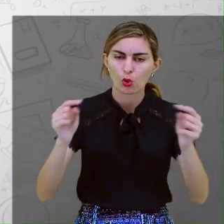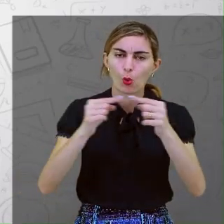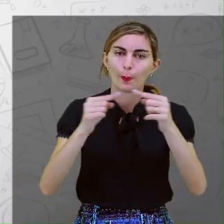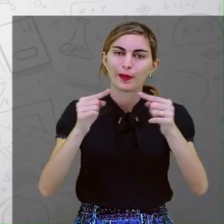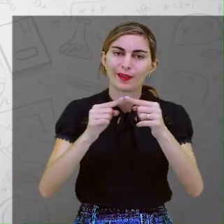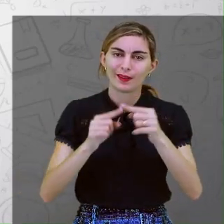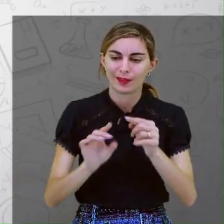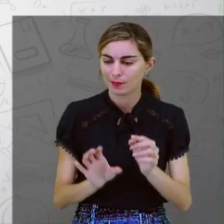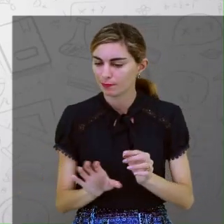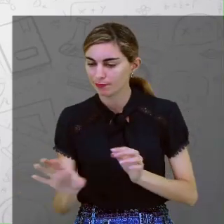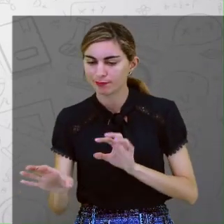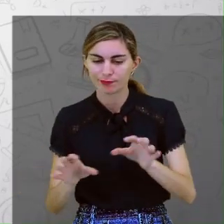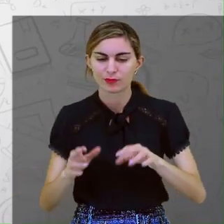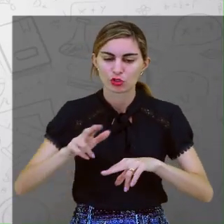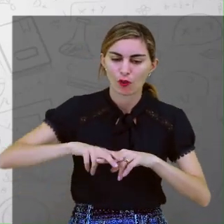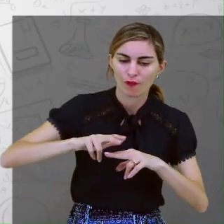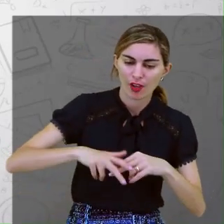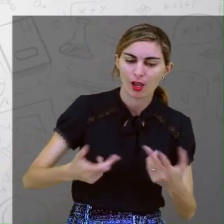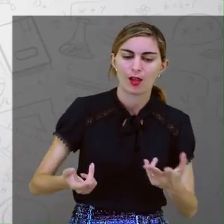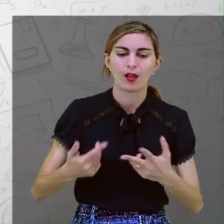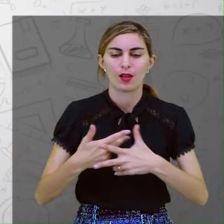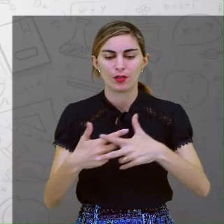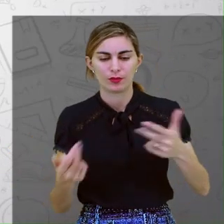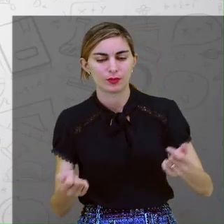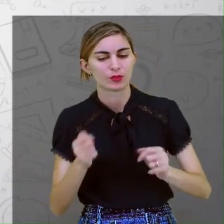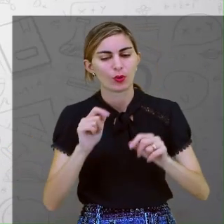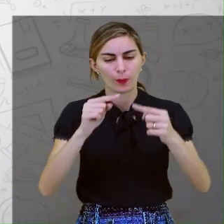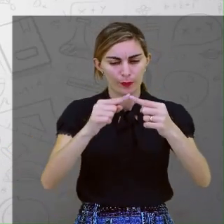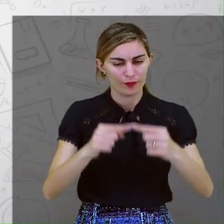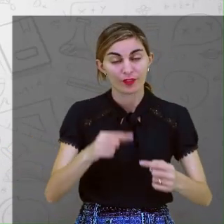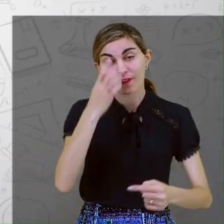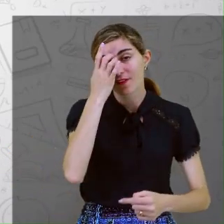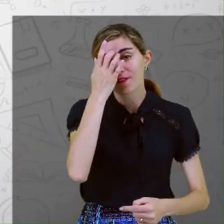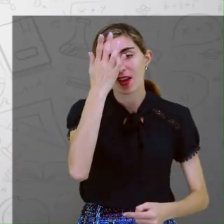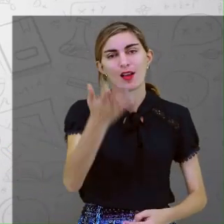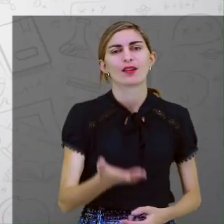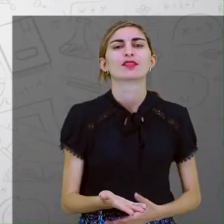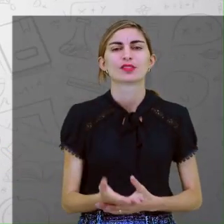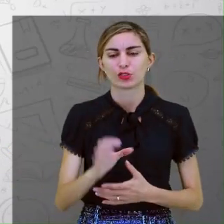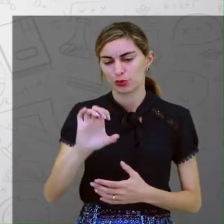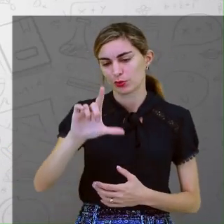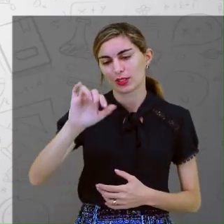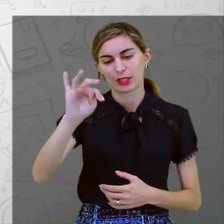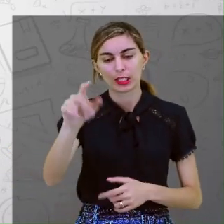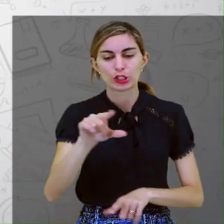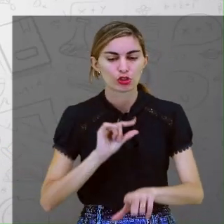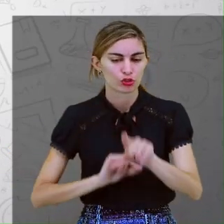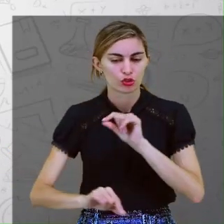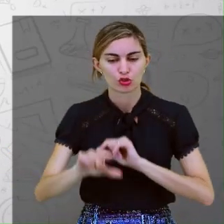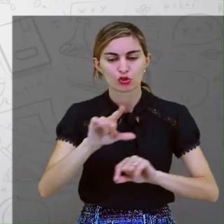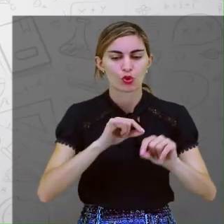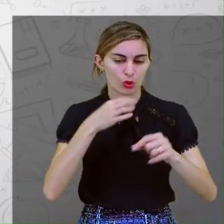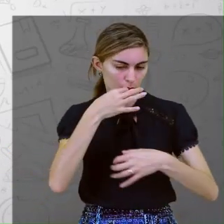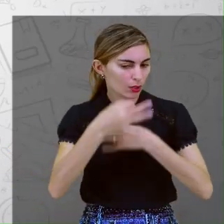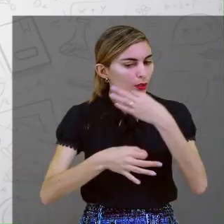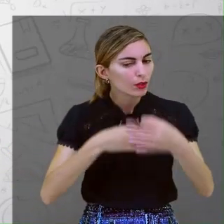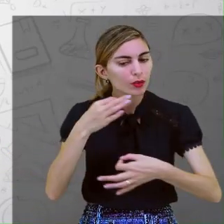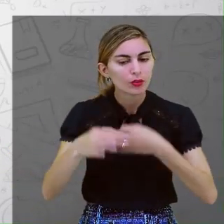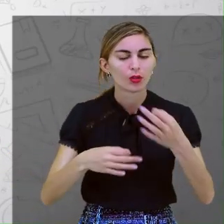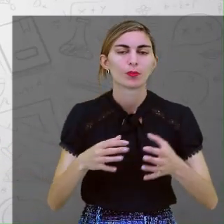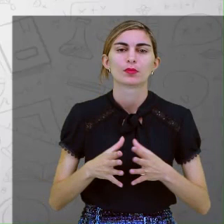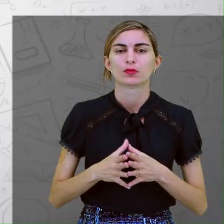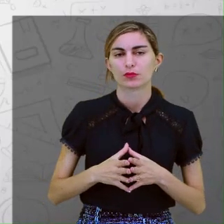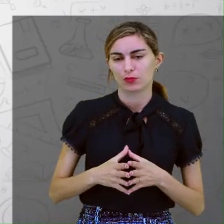vai para esse ambiente, né? De forma que fique fácil ali para o cliente escolher, né? Entre as